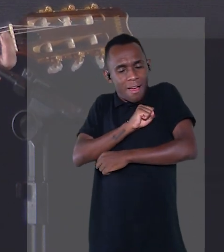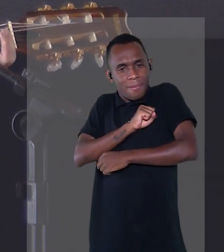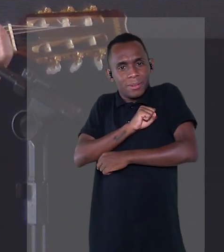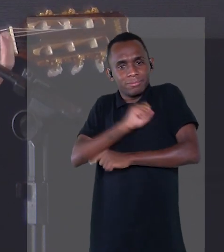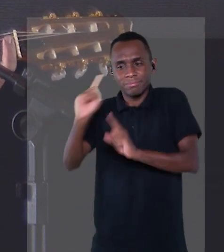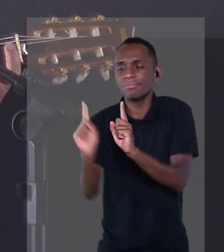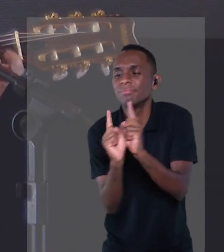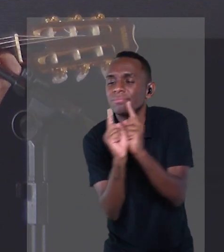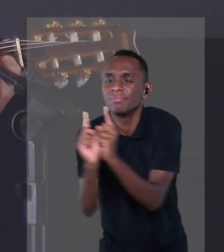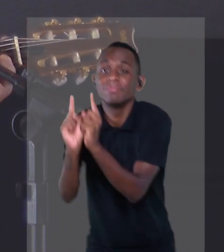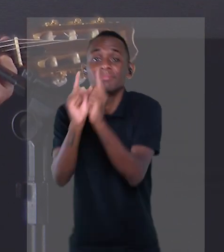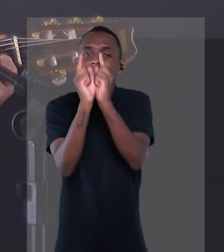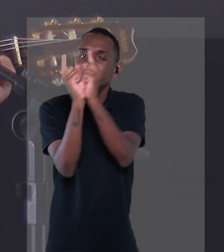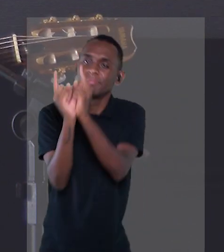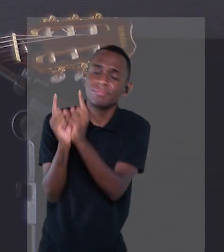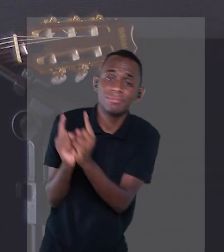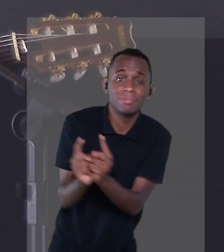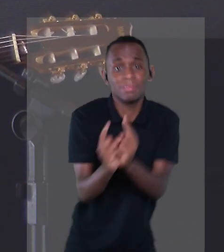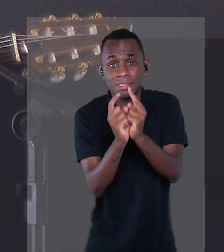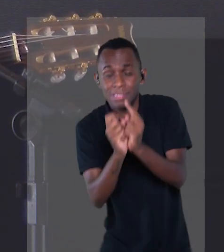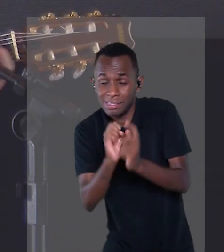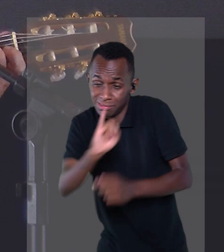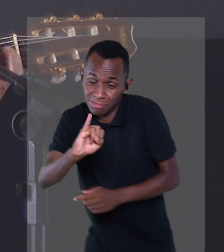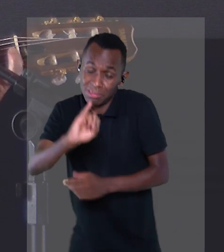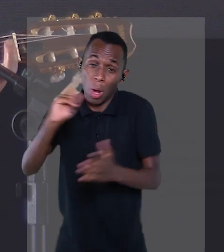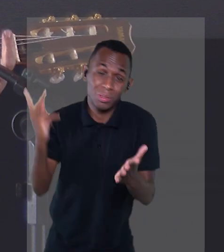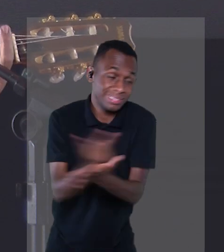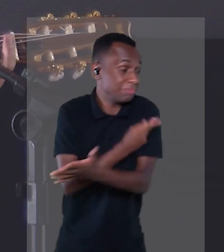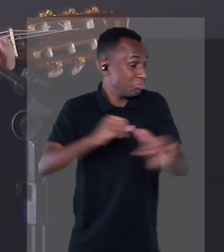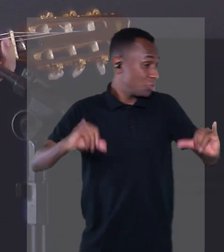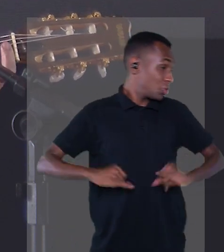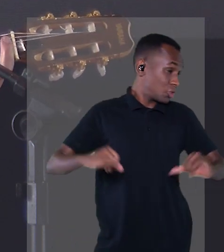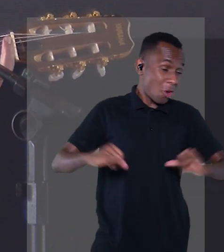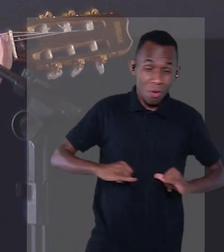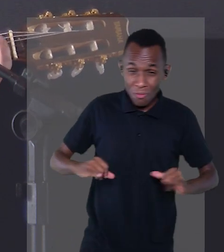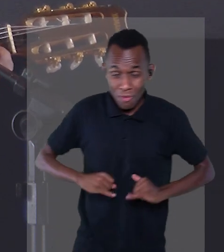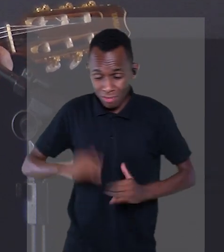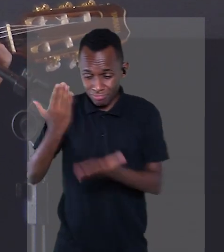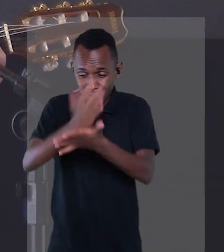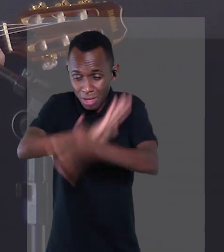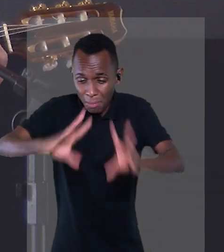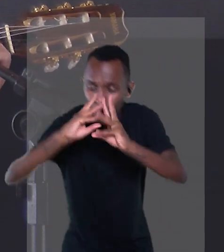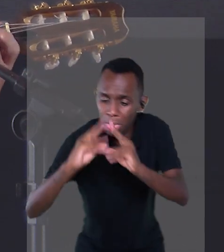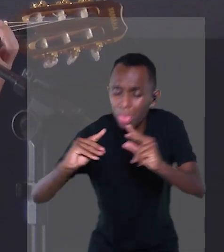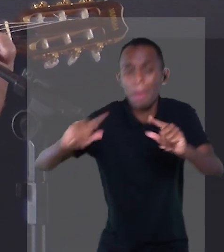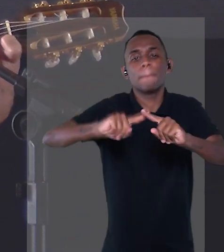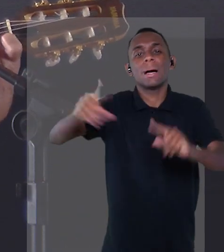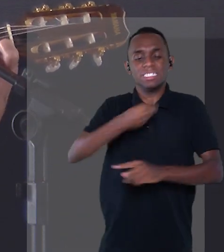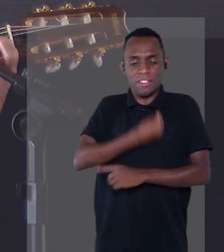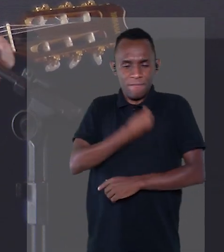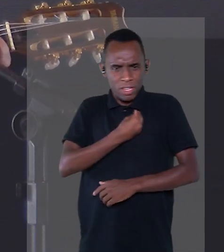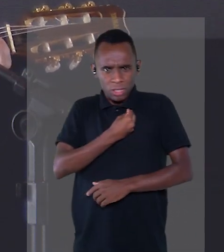amar. E mesmo que venha doer demais, se acabar, enquanto